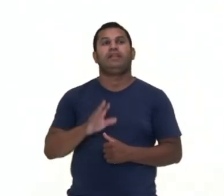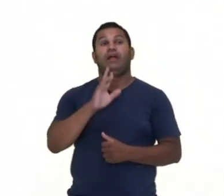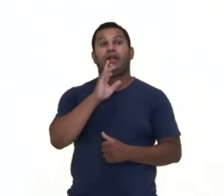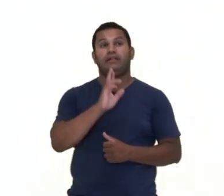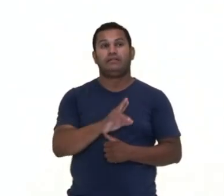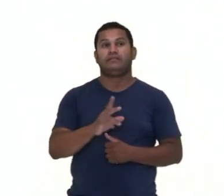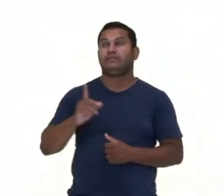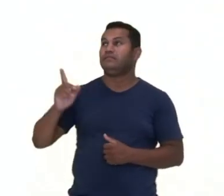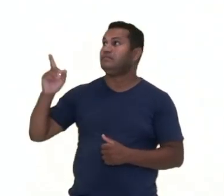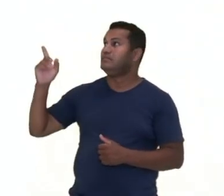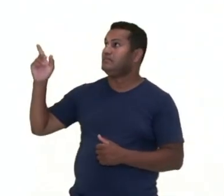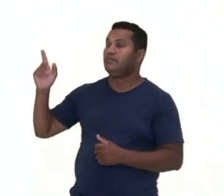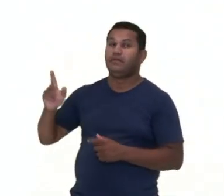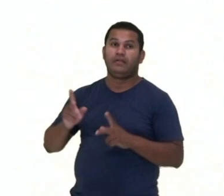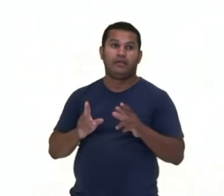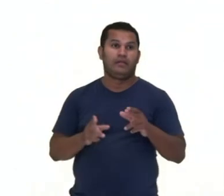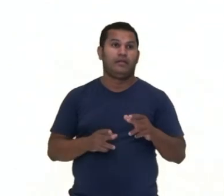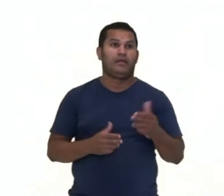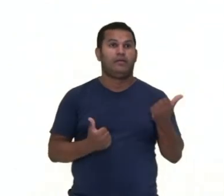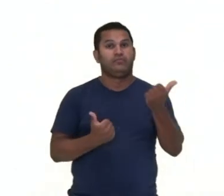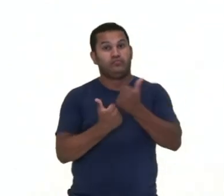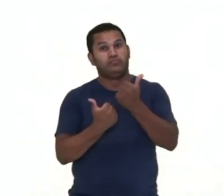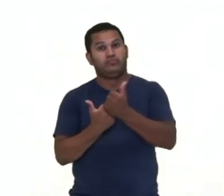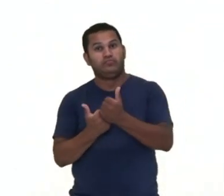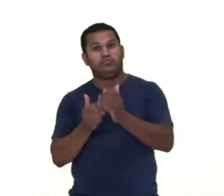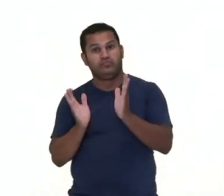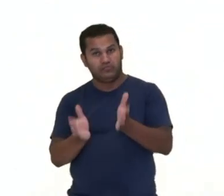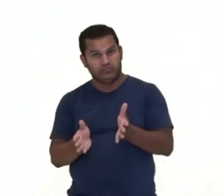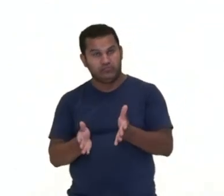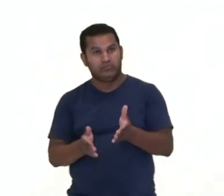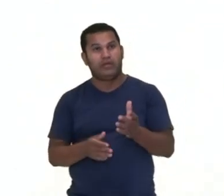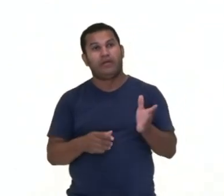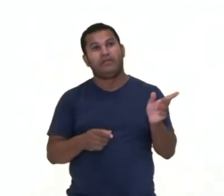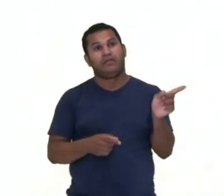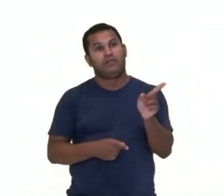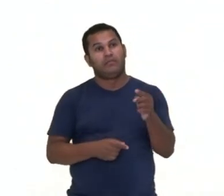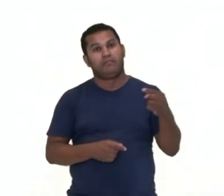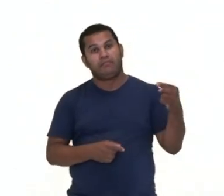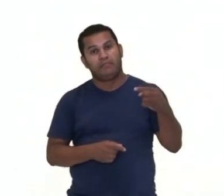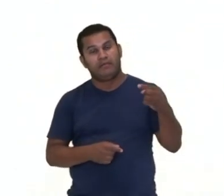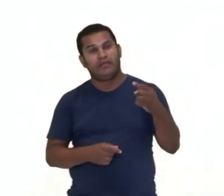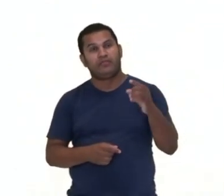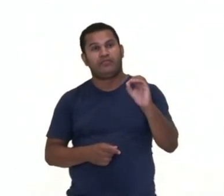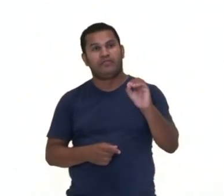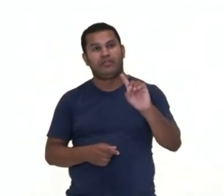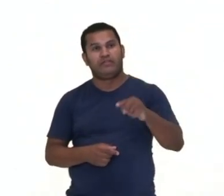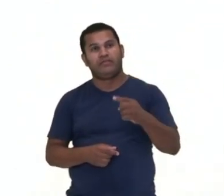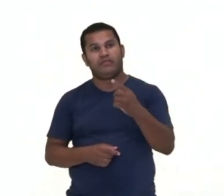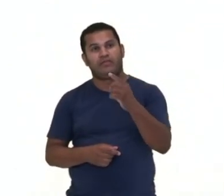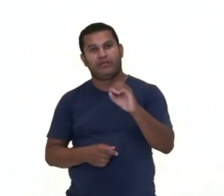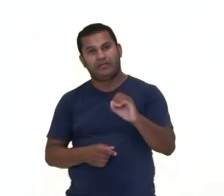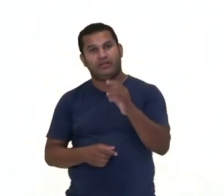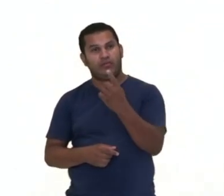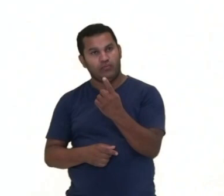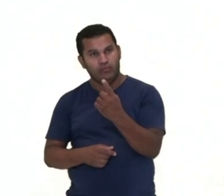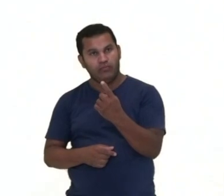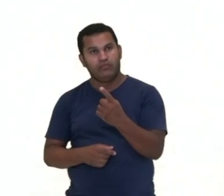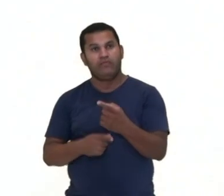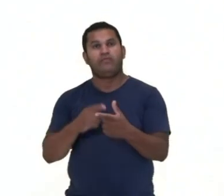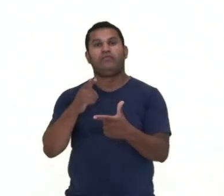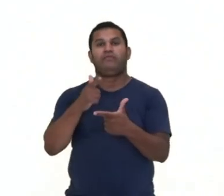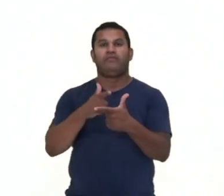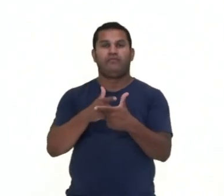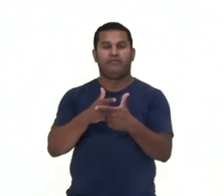0,005. E aí, resolvendo isso, nós vamos ter que 0 ao quadrado é igual a 225 mais